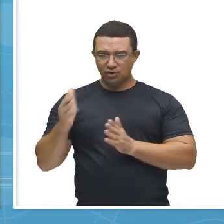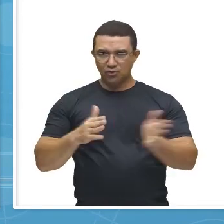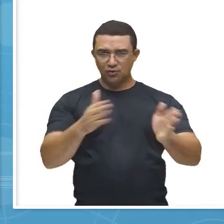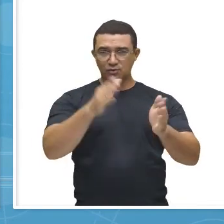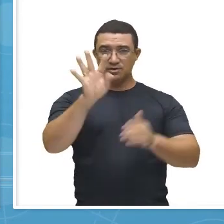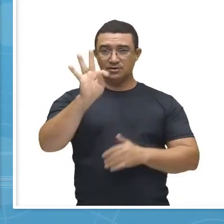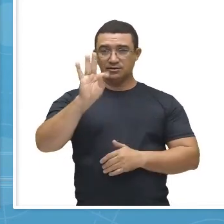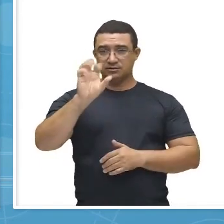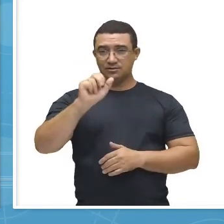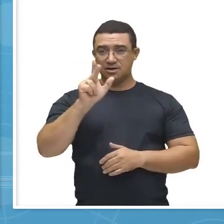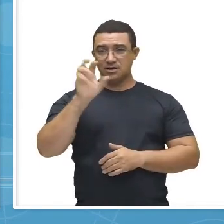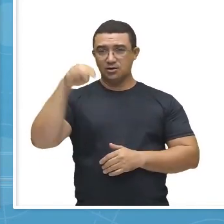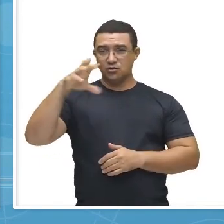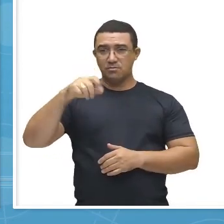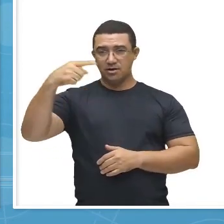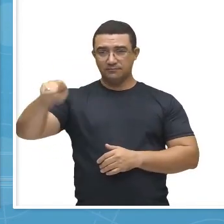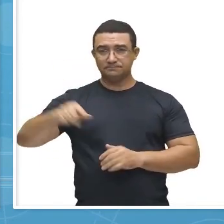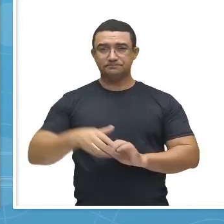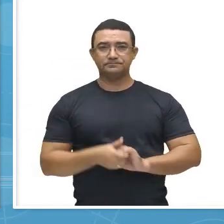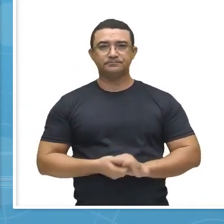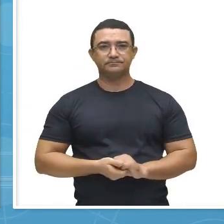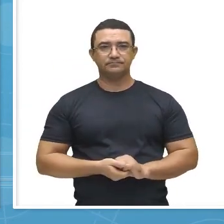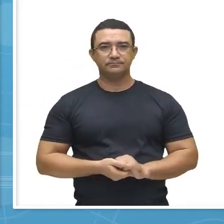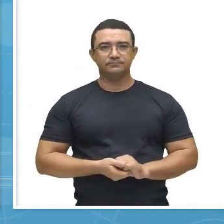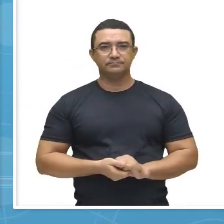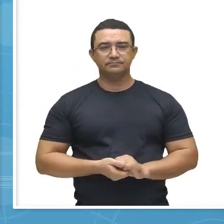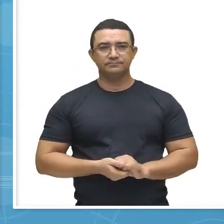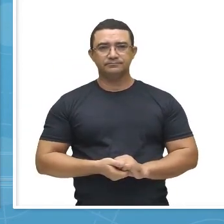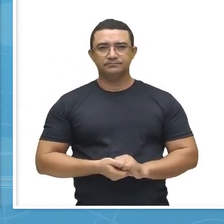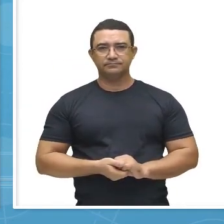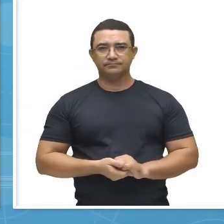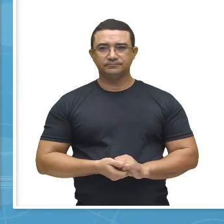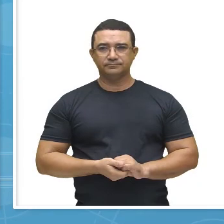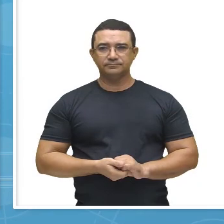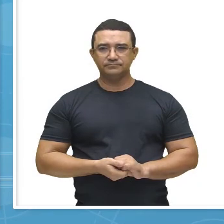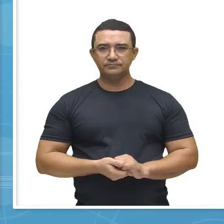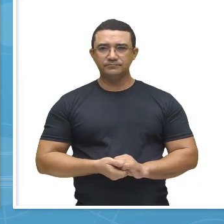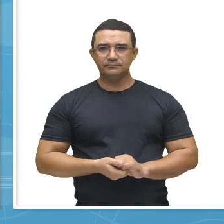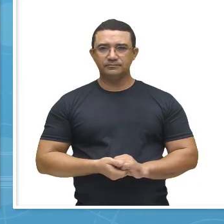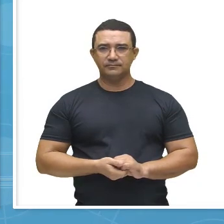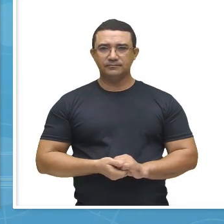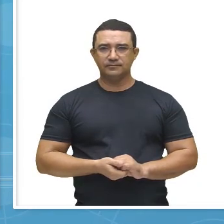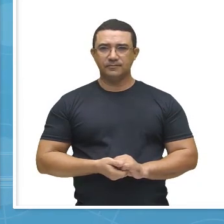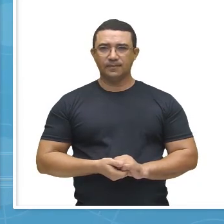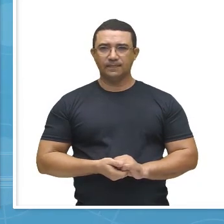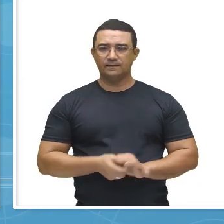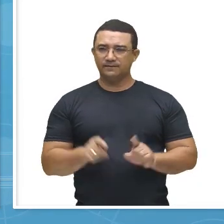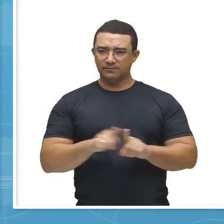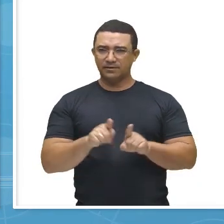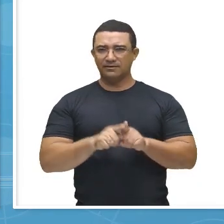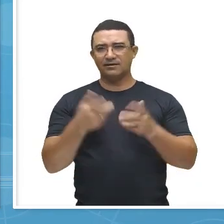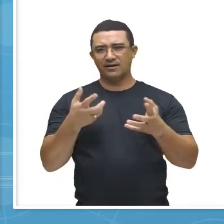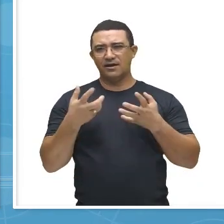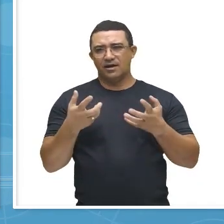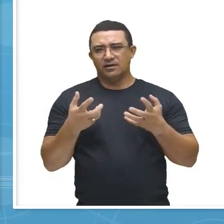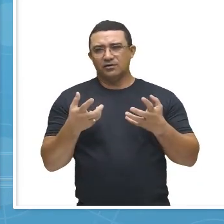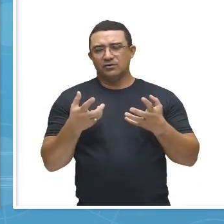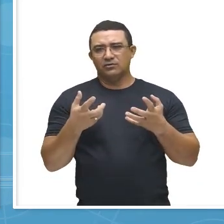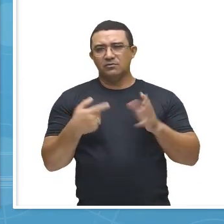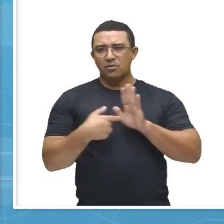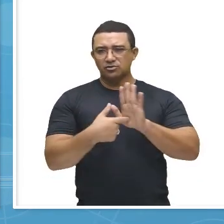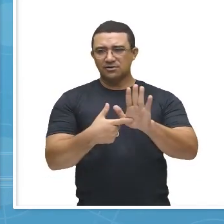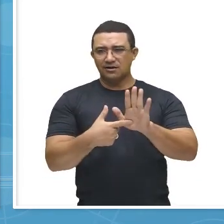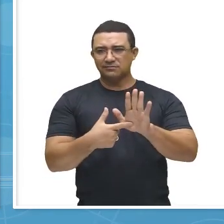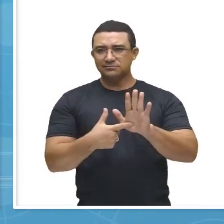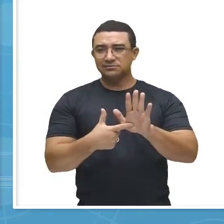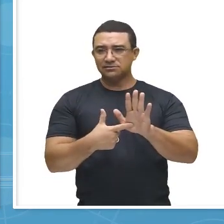quero também registrar, de maneira muito respeitosa, que esses dias nós vamos estar